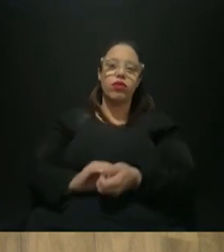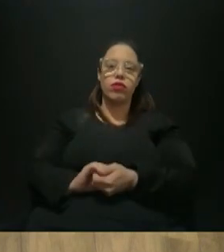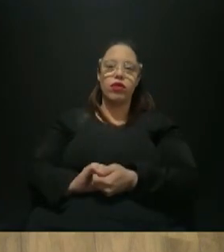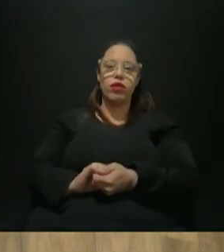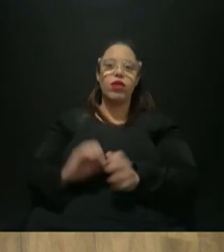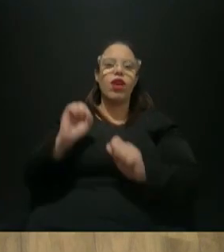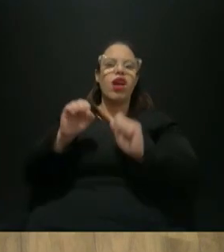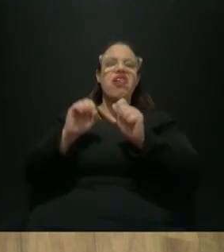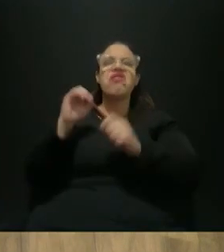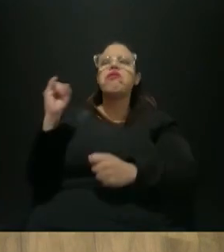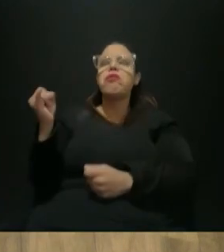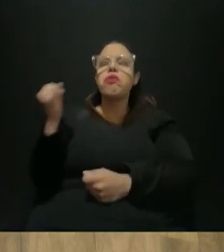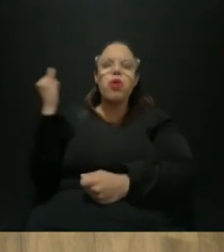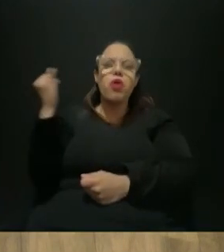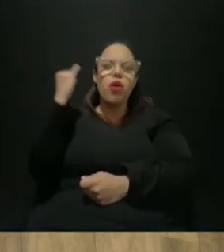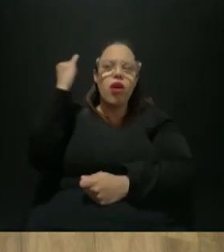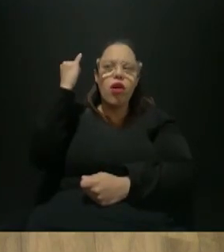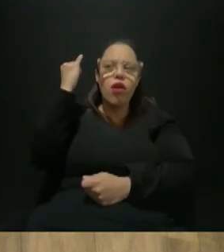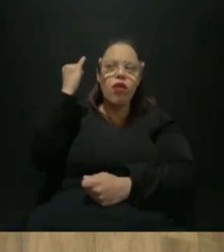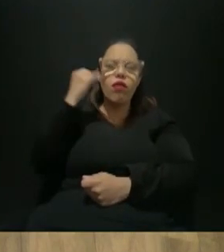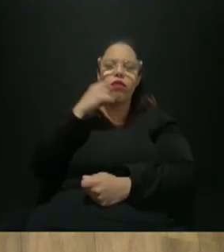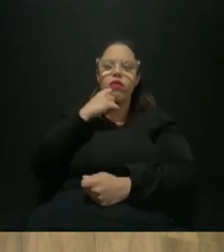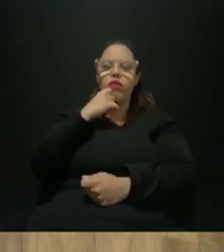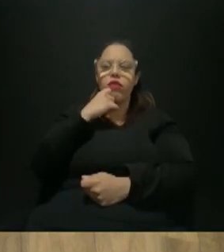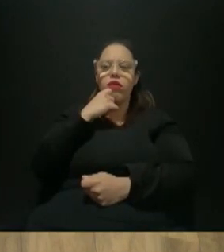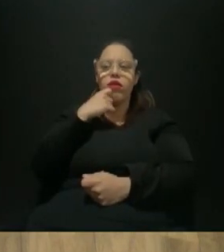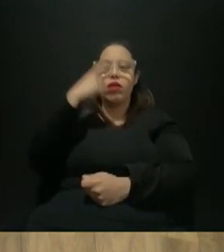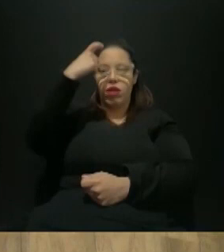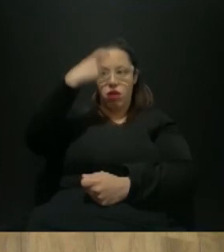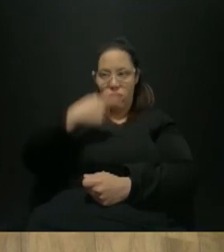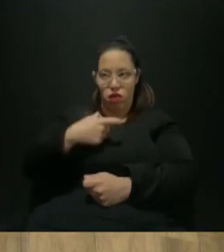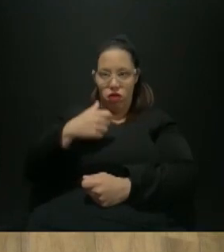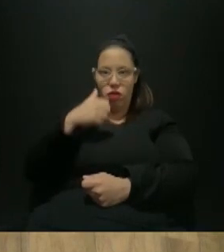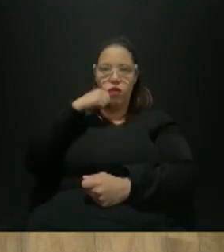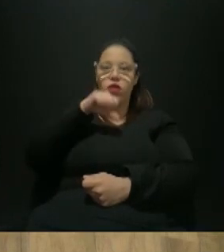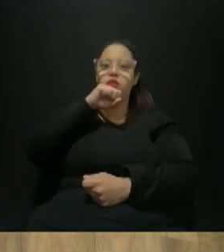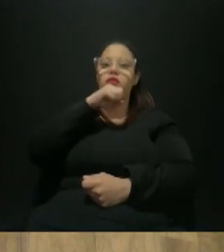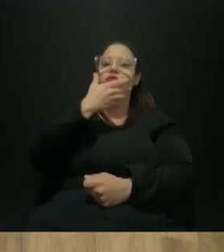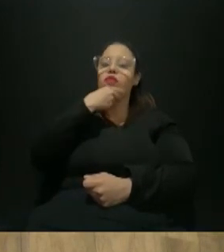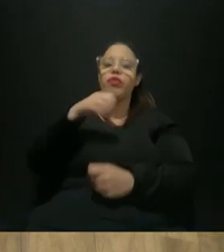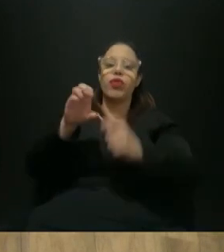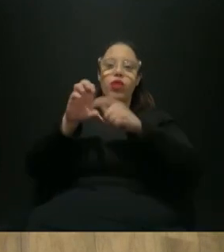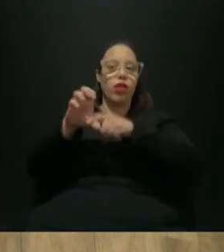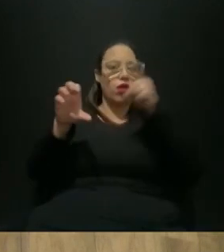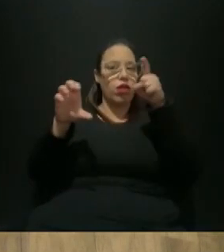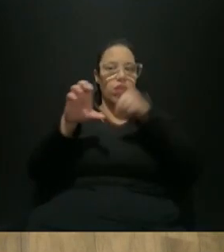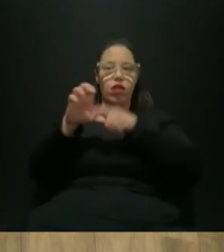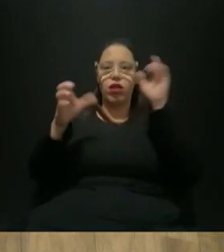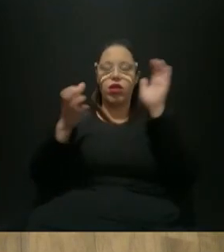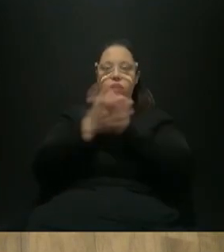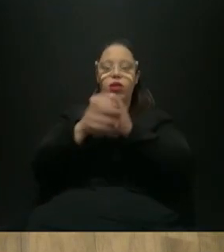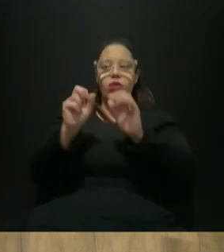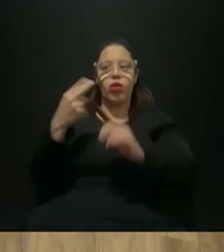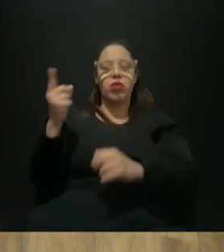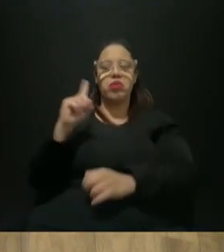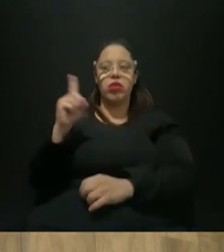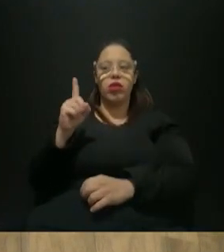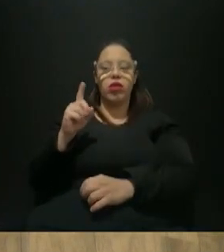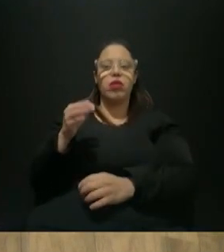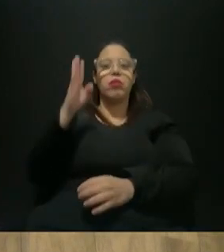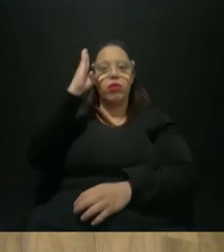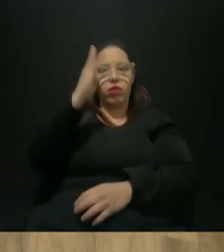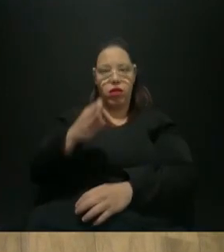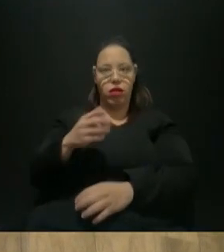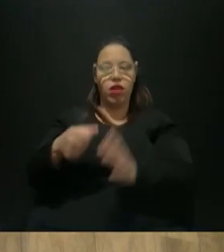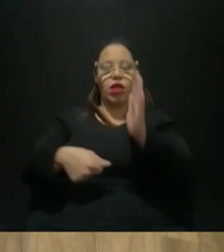importância da figura do pai e da mãe, independente se esse casal está junto ou não, principalmente na primeira